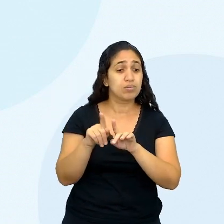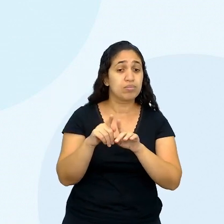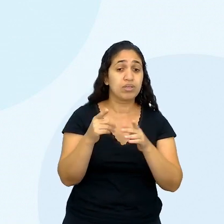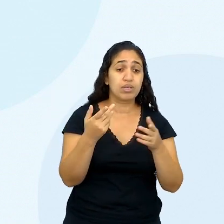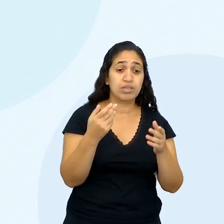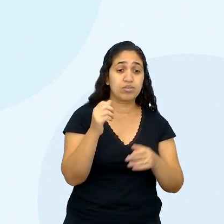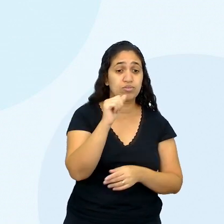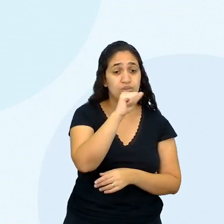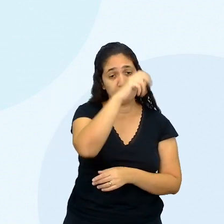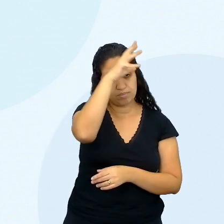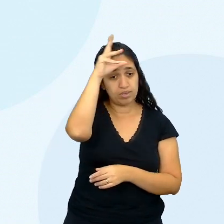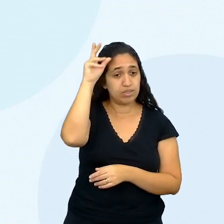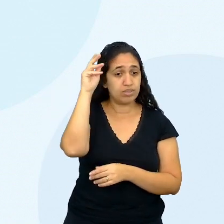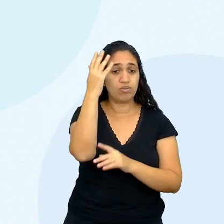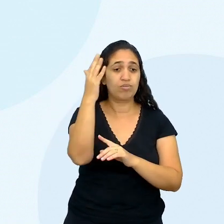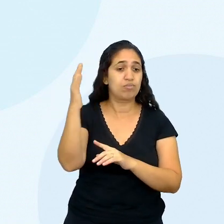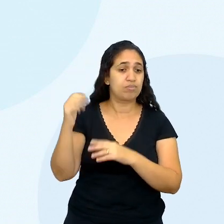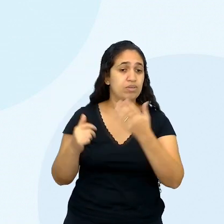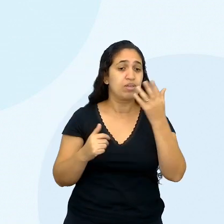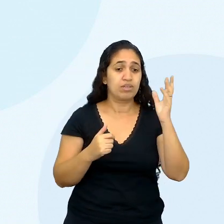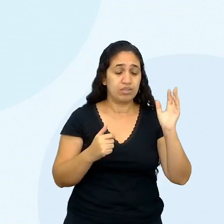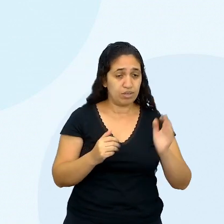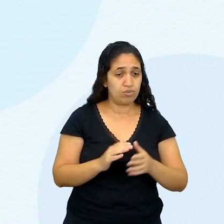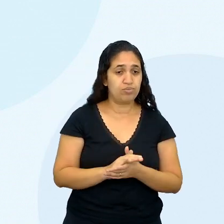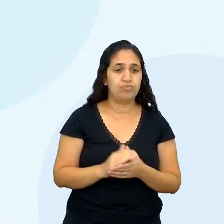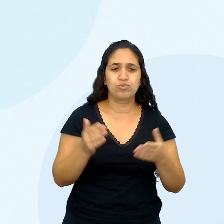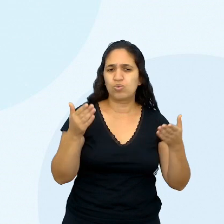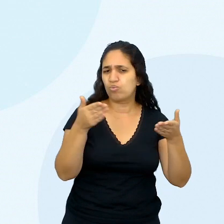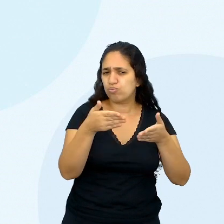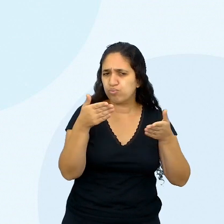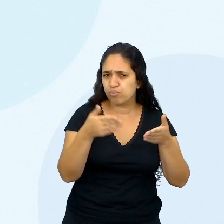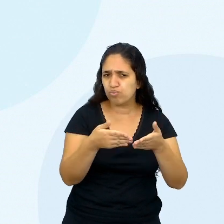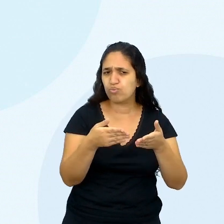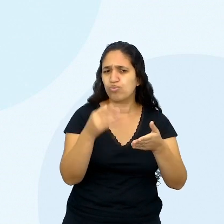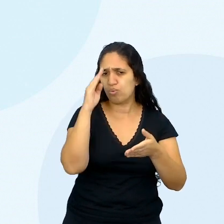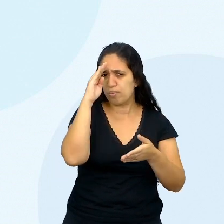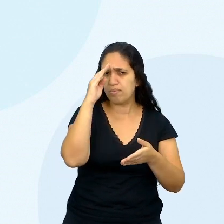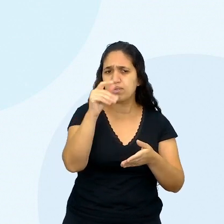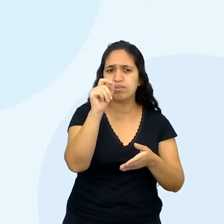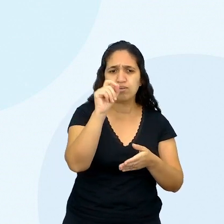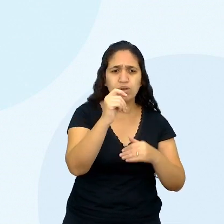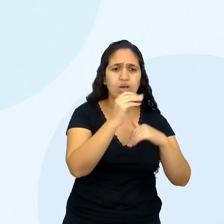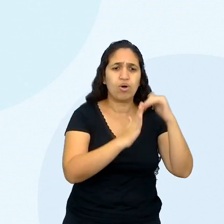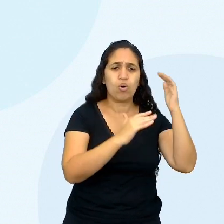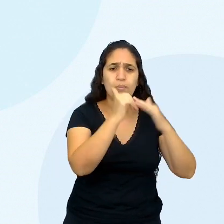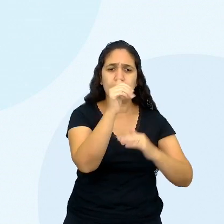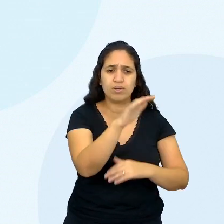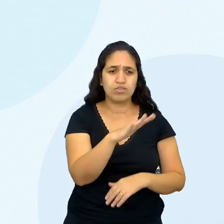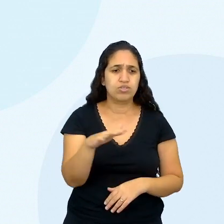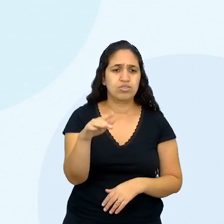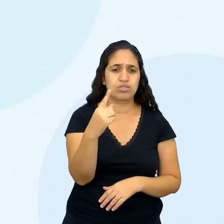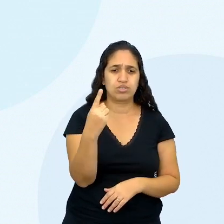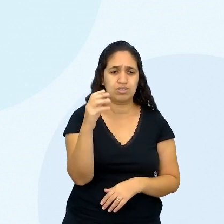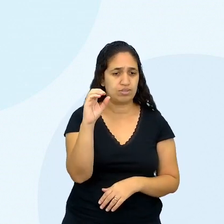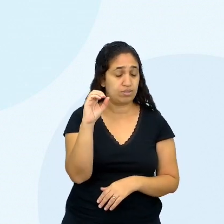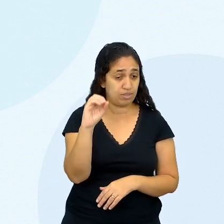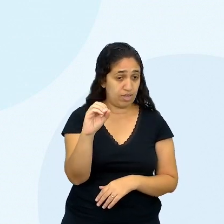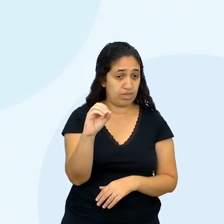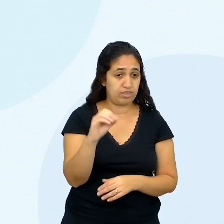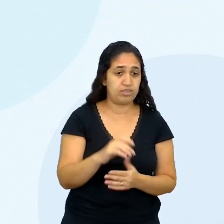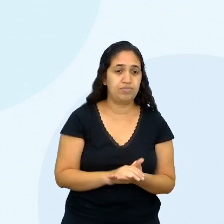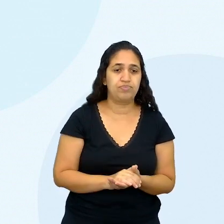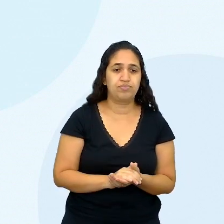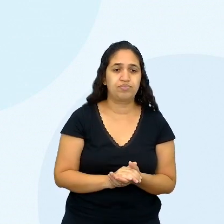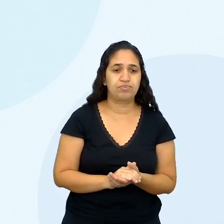programa Alfabetização Ambiental. No caso aí específico, tá para vocês a competência geral 10, que diz,